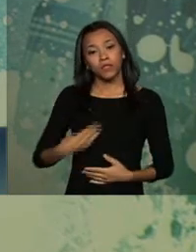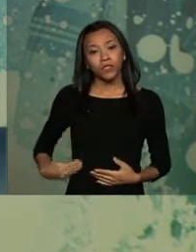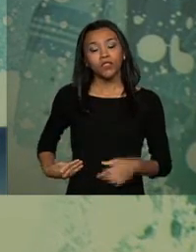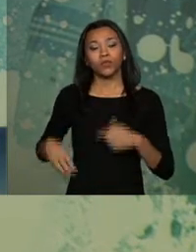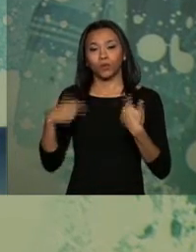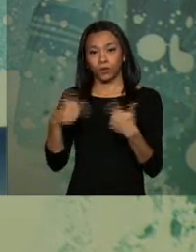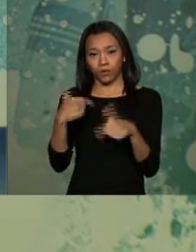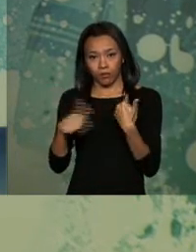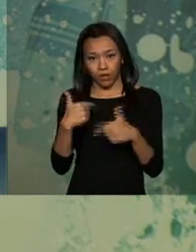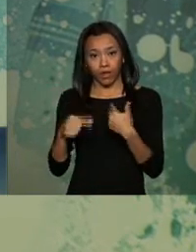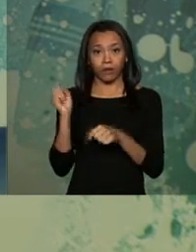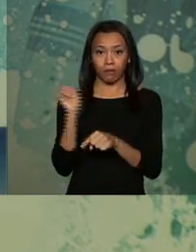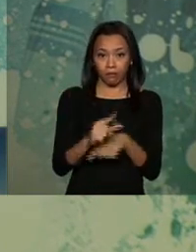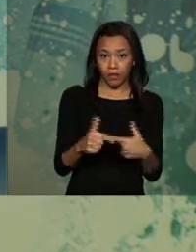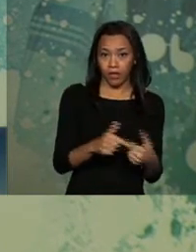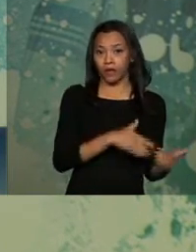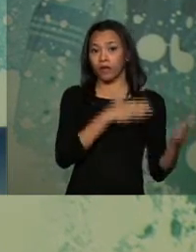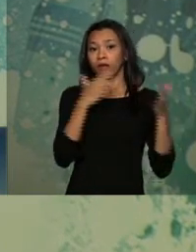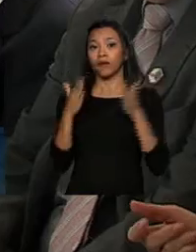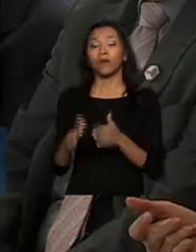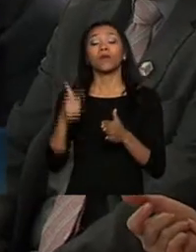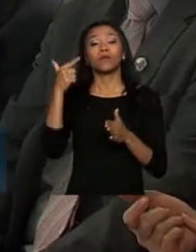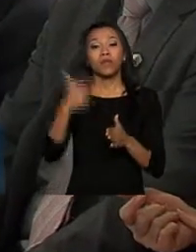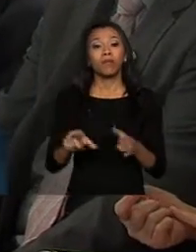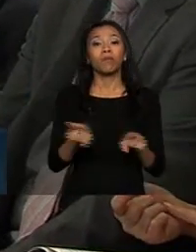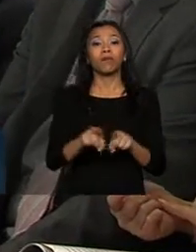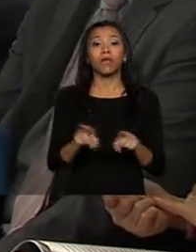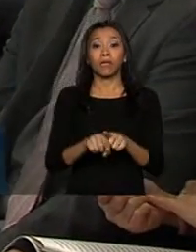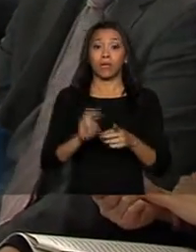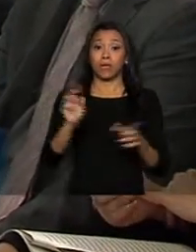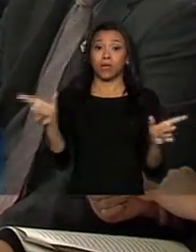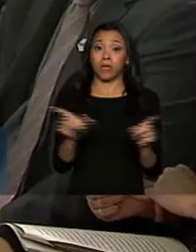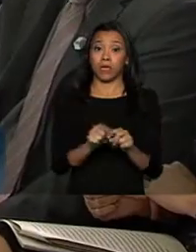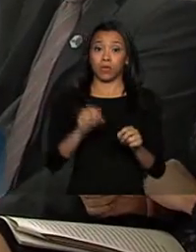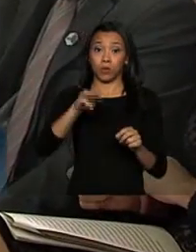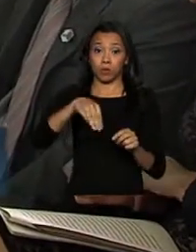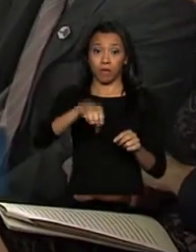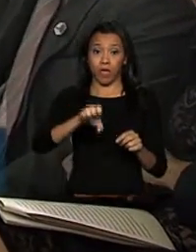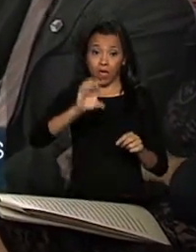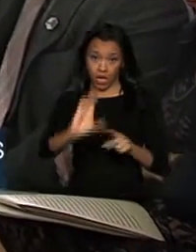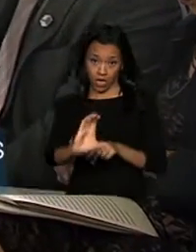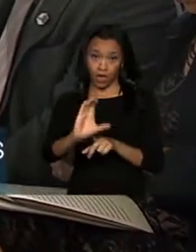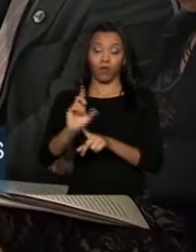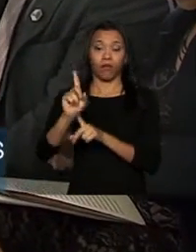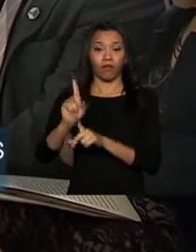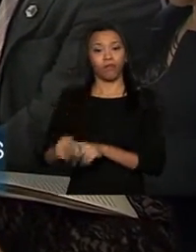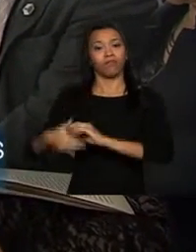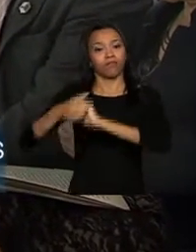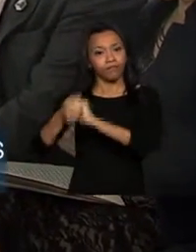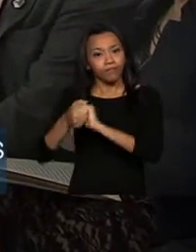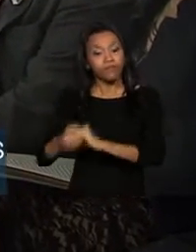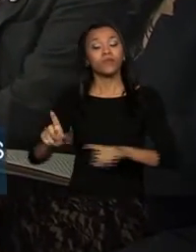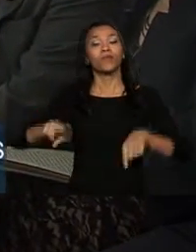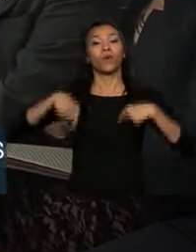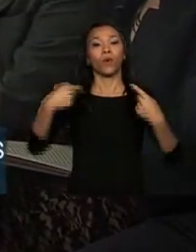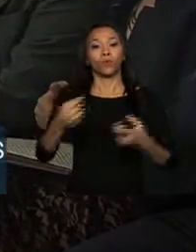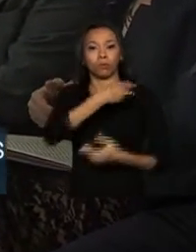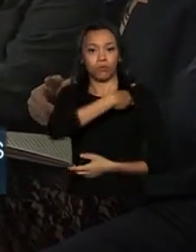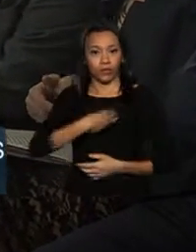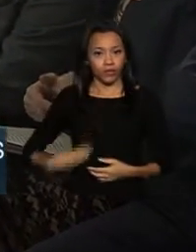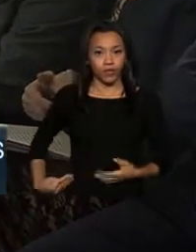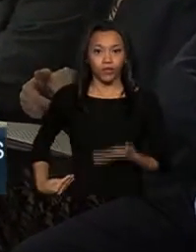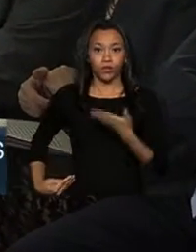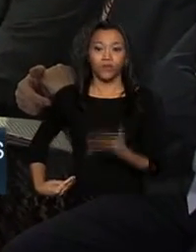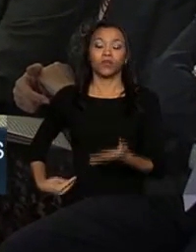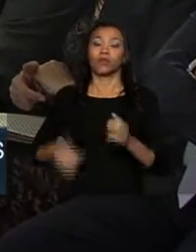do Emprego, Renato Giannini, ministro da Educação, Carlos Gabas, ministro da Previdência